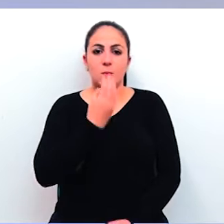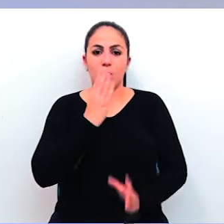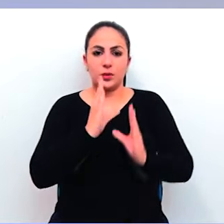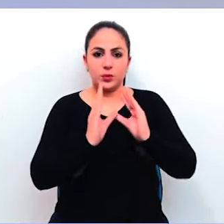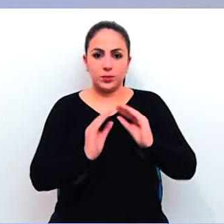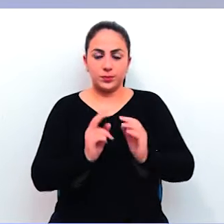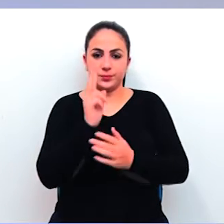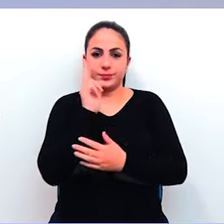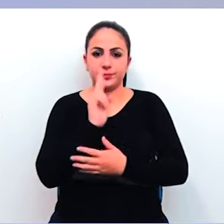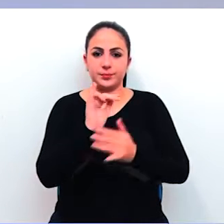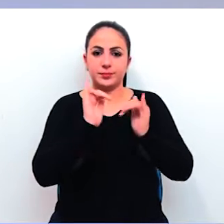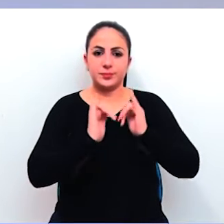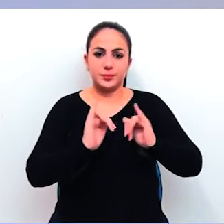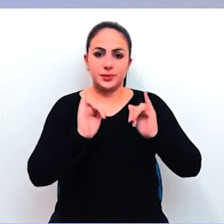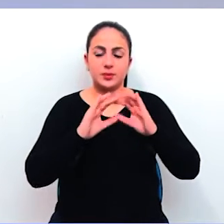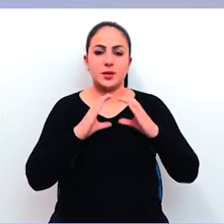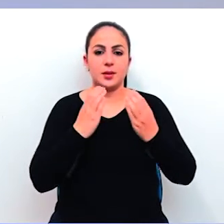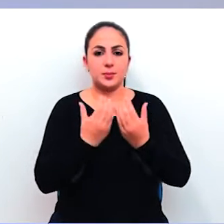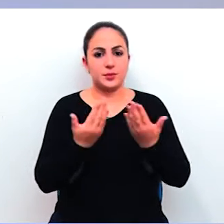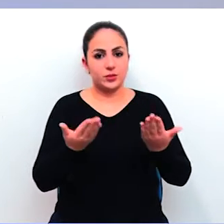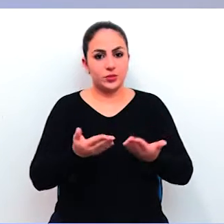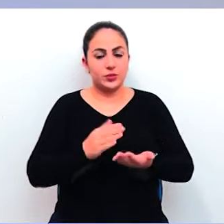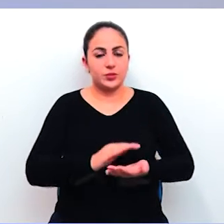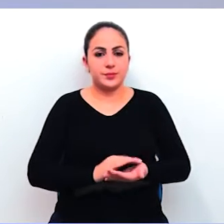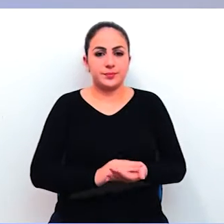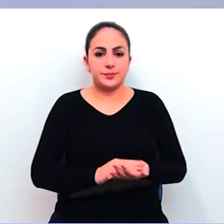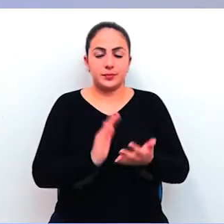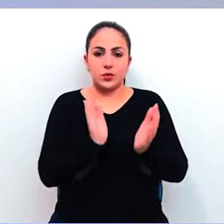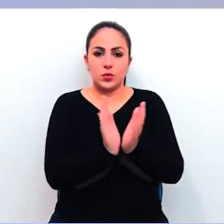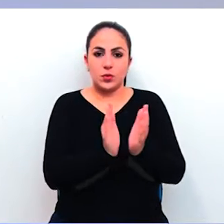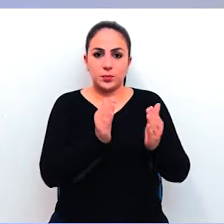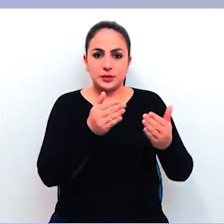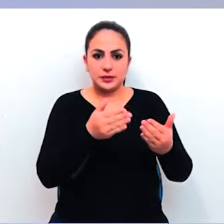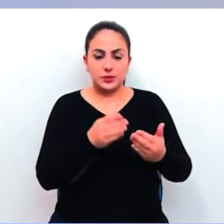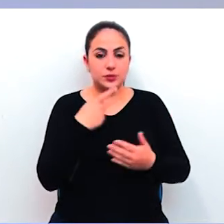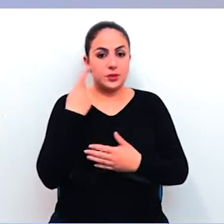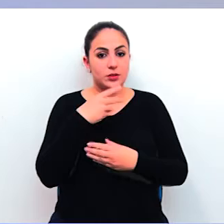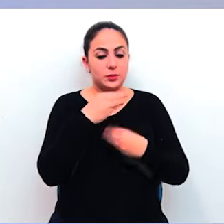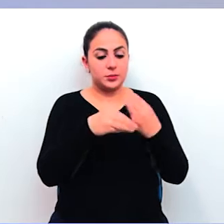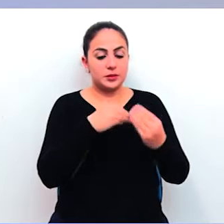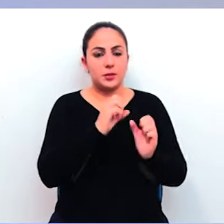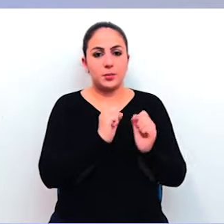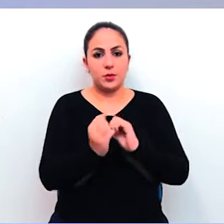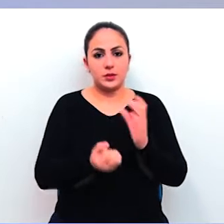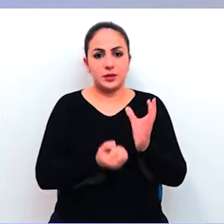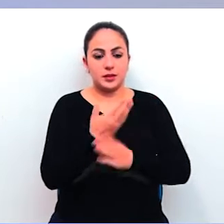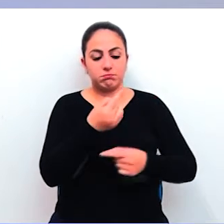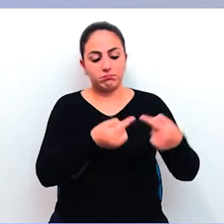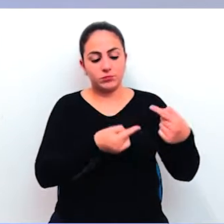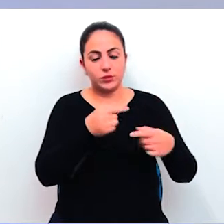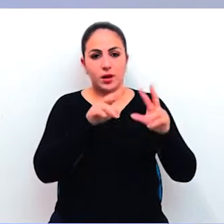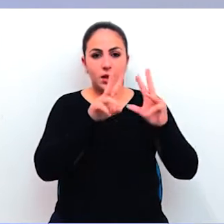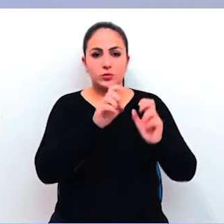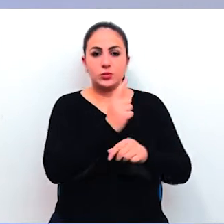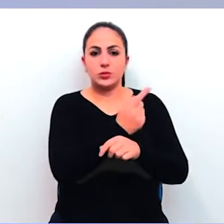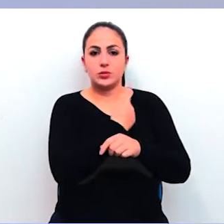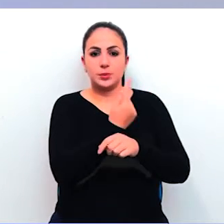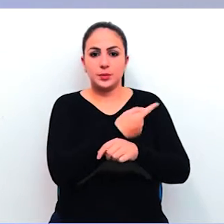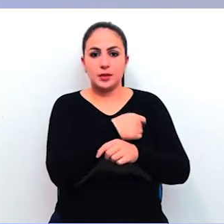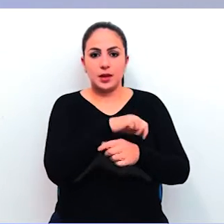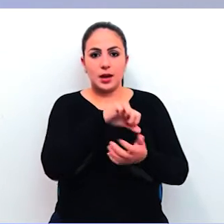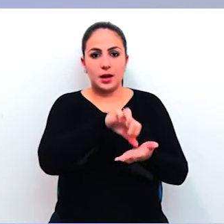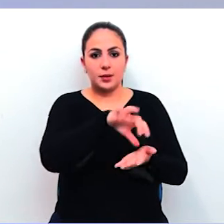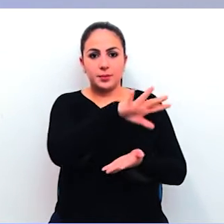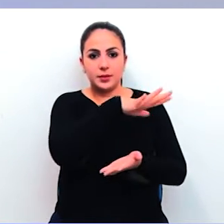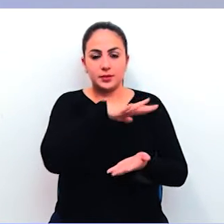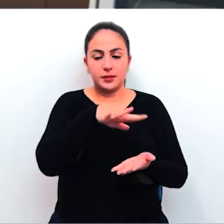boa noite seja no jornal da câmara de um agente frente parlamentar mista pode ser criada para discutir sustentabilidade